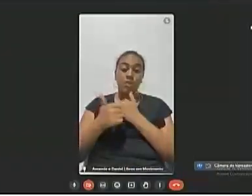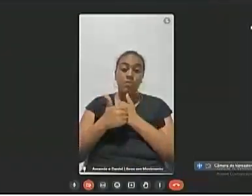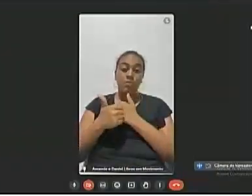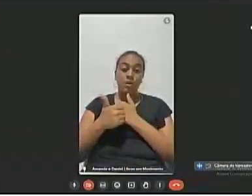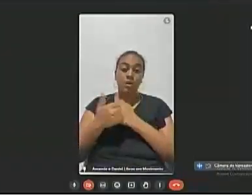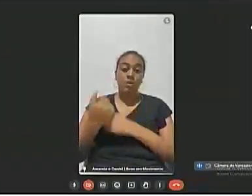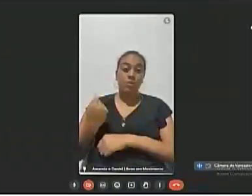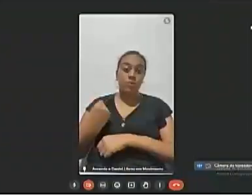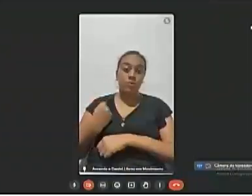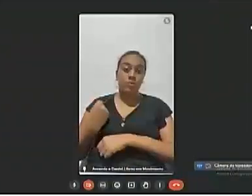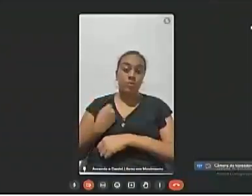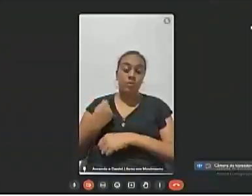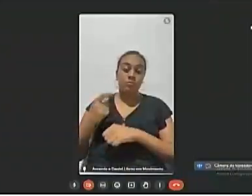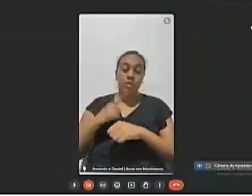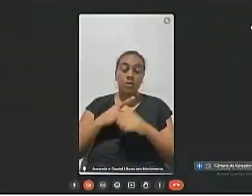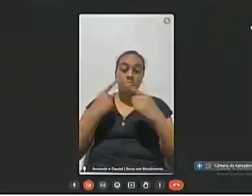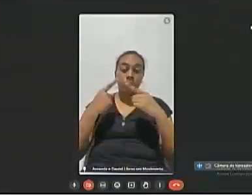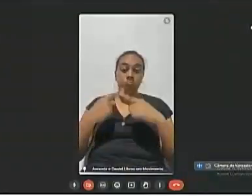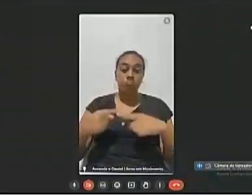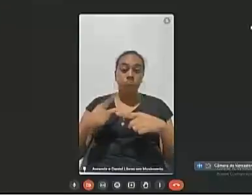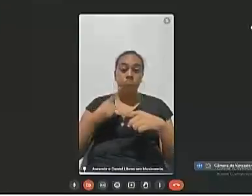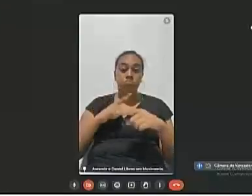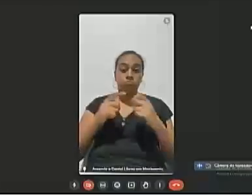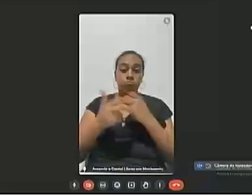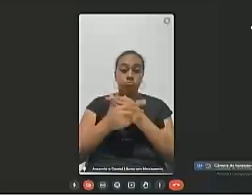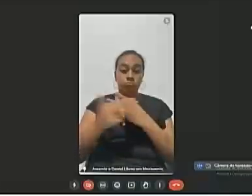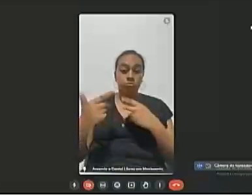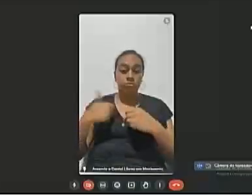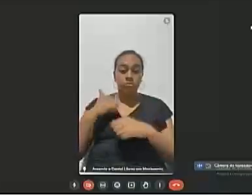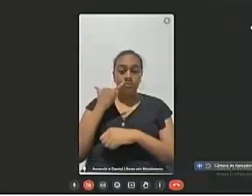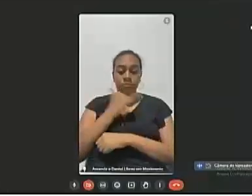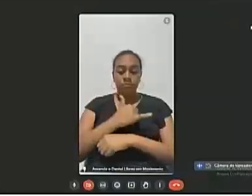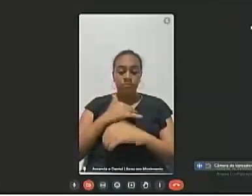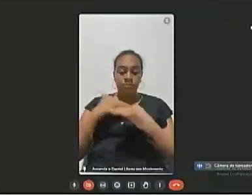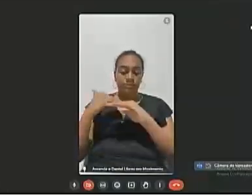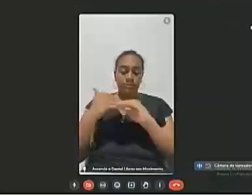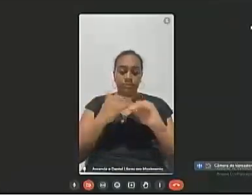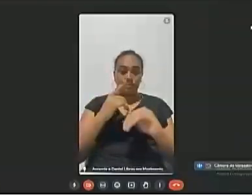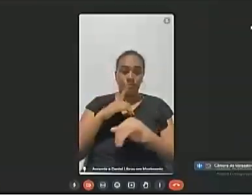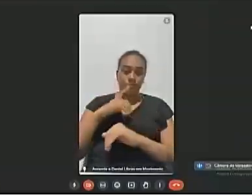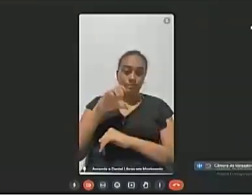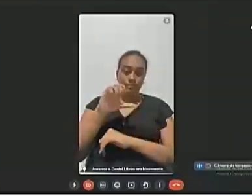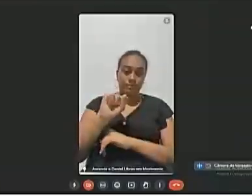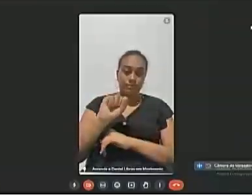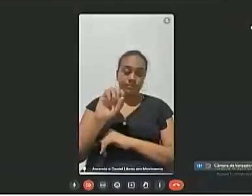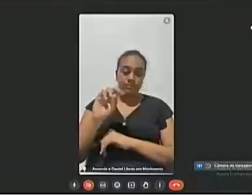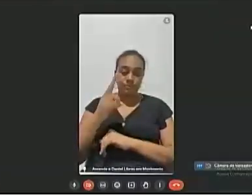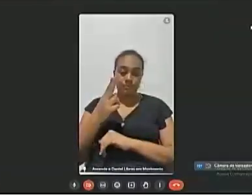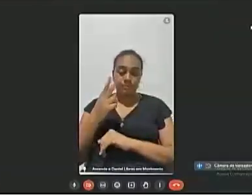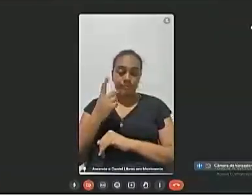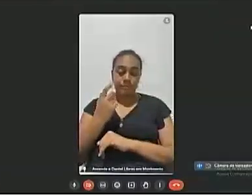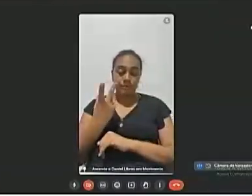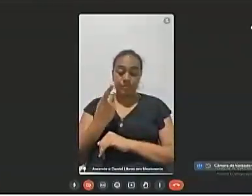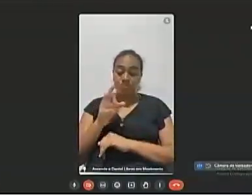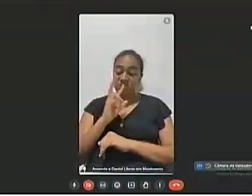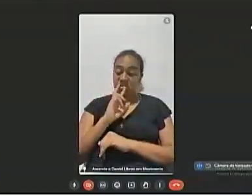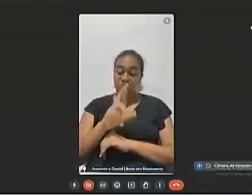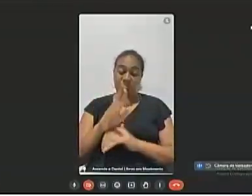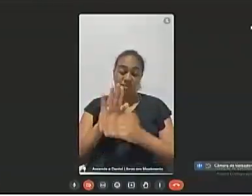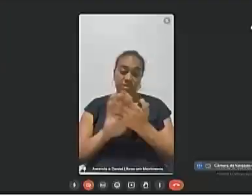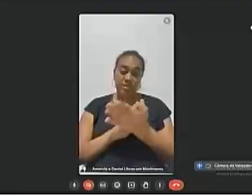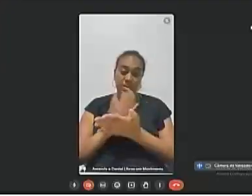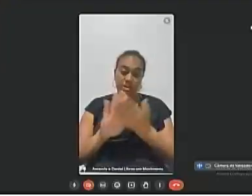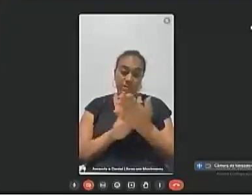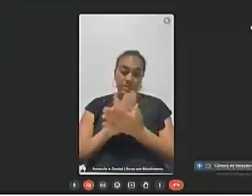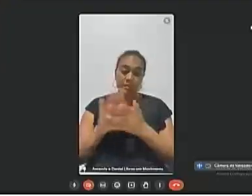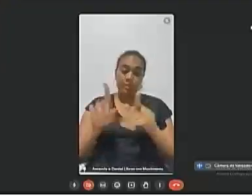da complexidade que é essa coisa no computador, dá para dizer que é igual. Então, 8 ou 12 também não resolve o problema de vocês, né? Então, ponte é uma